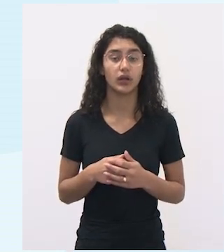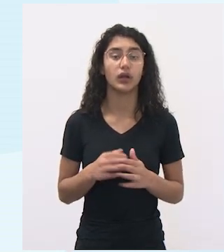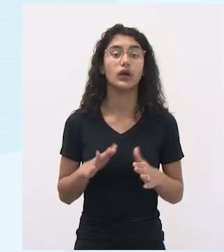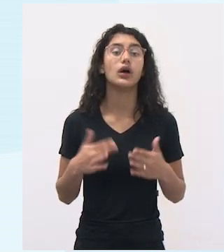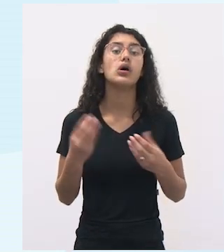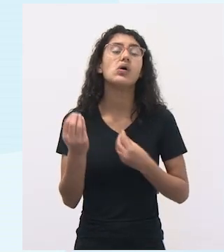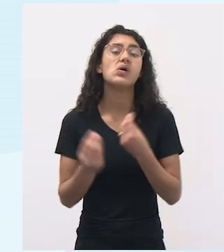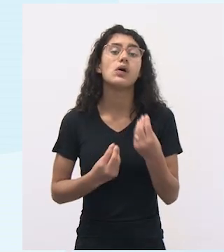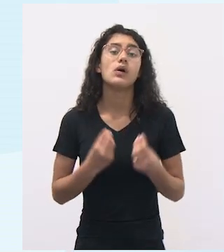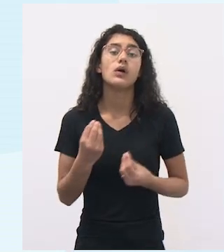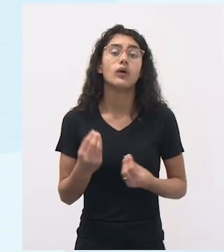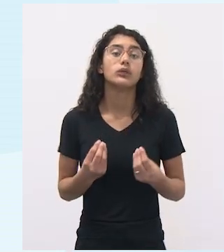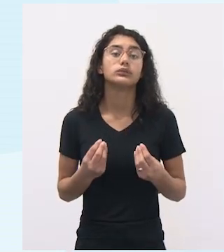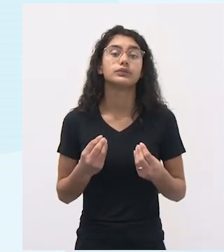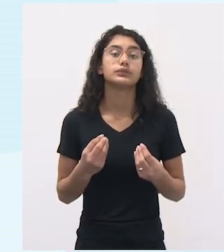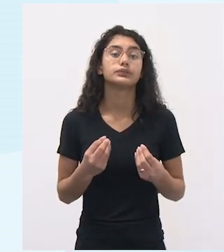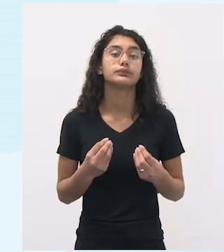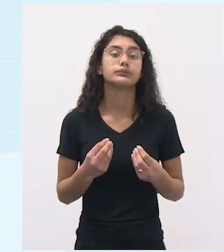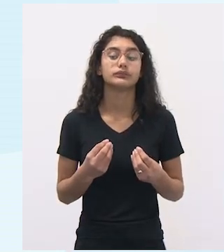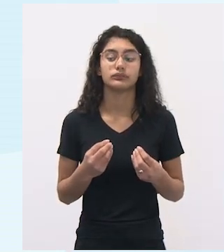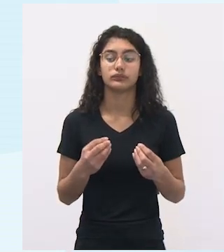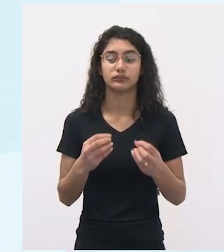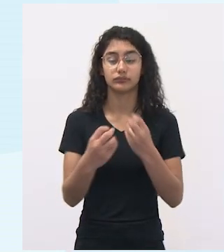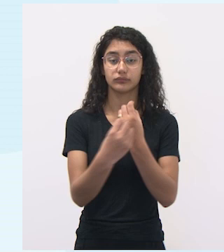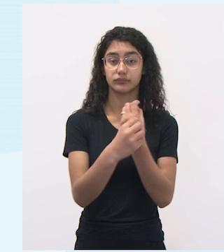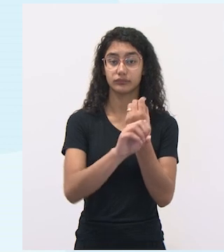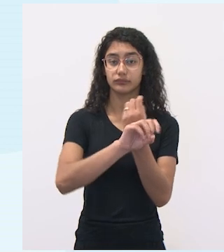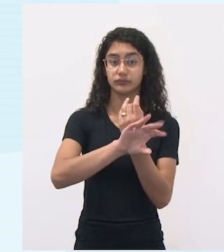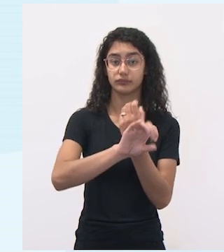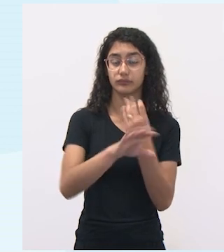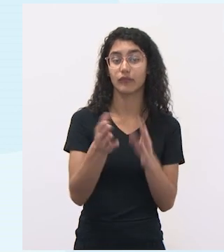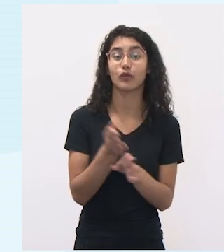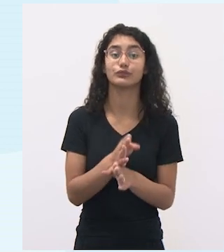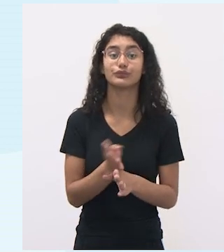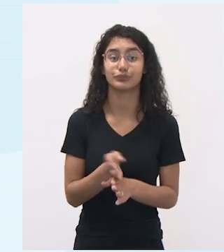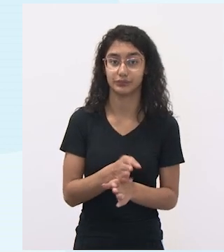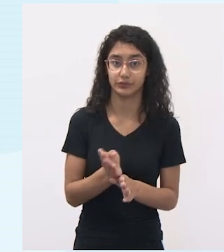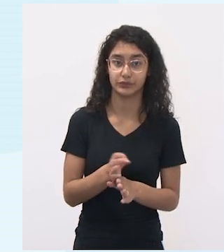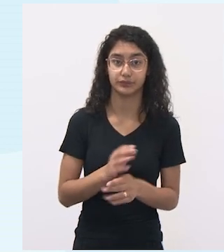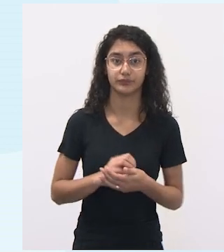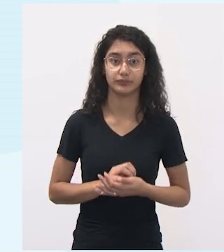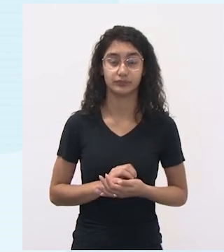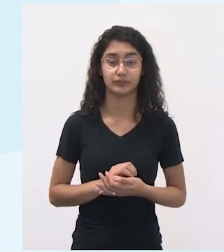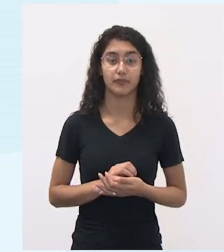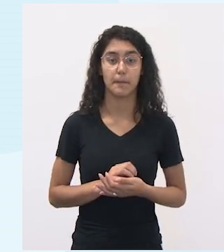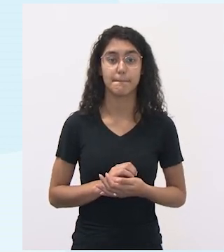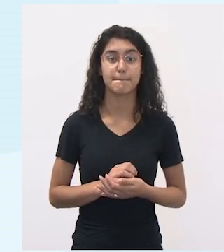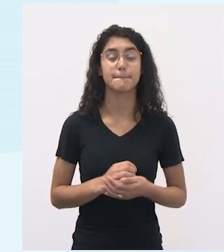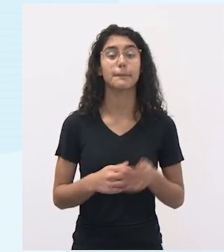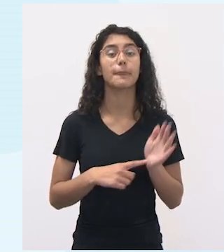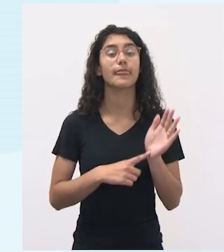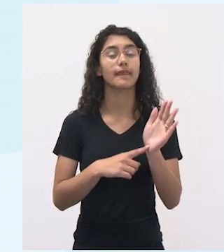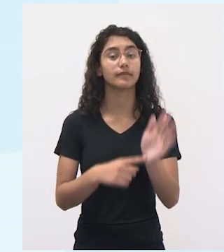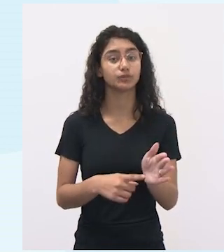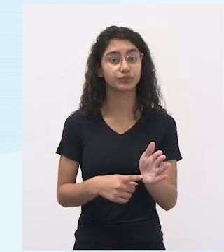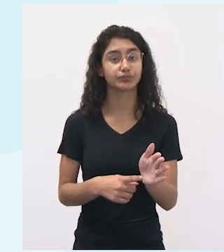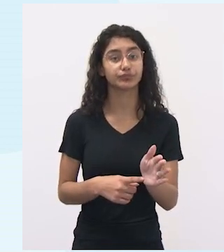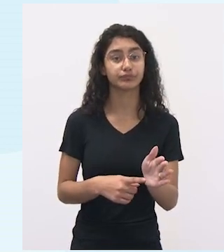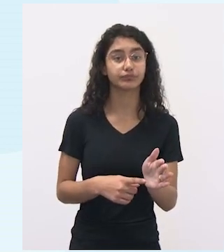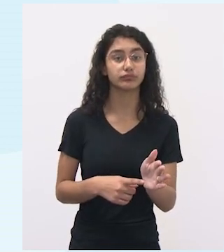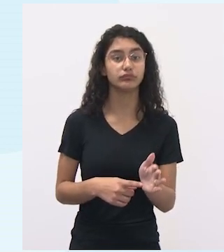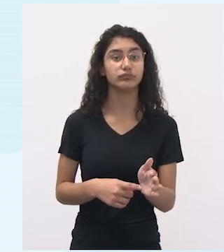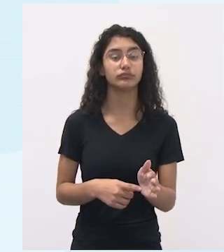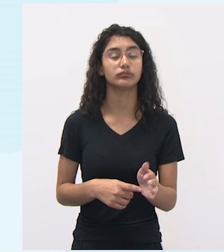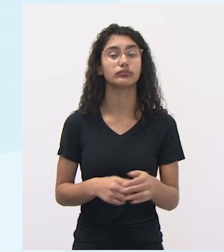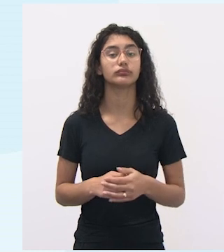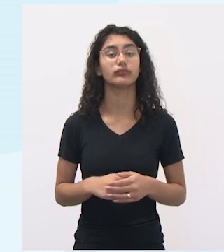esse cenário no remoto? Como que é esse cenário no híbrido? Efetivar essas ações de planejamento, de